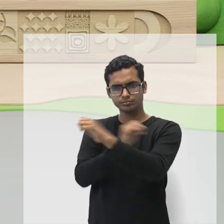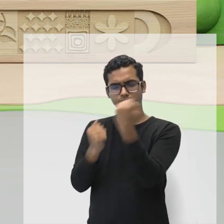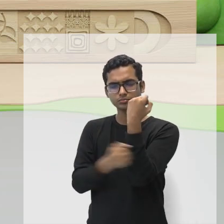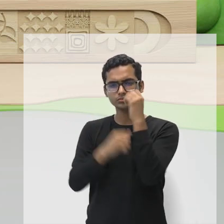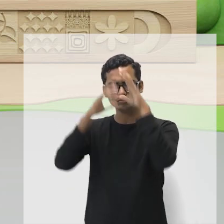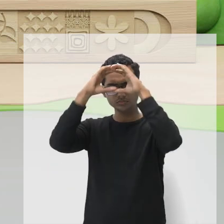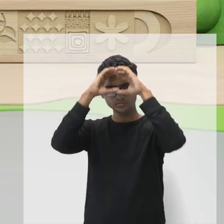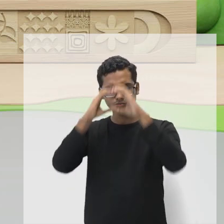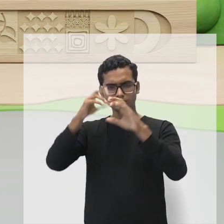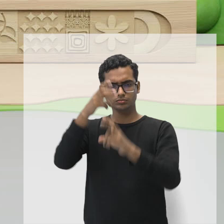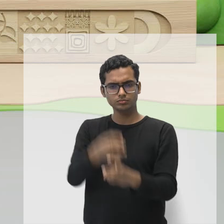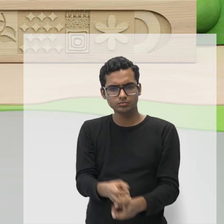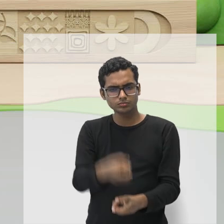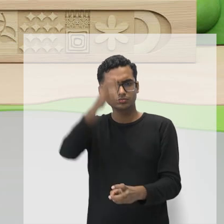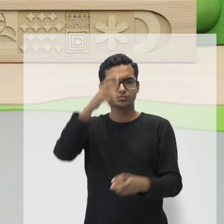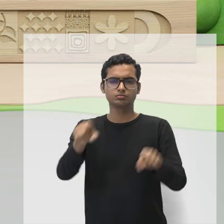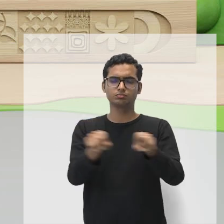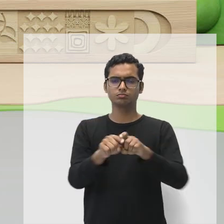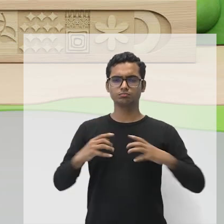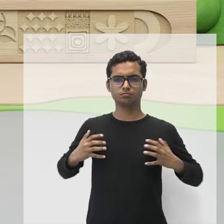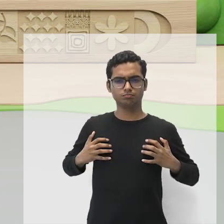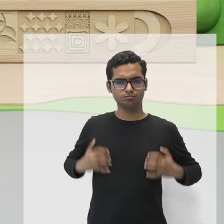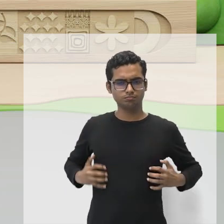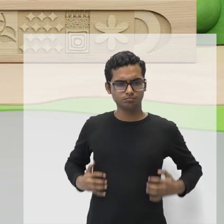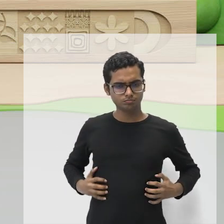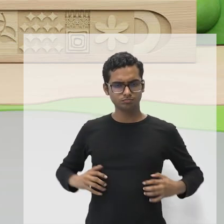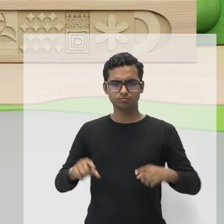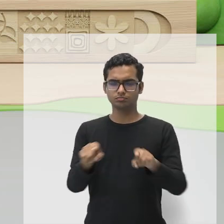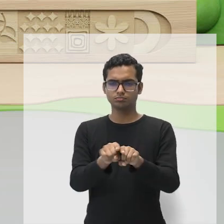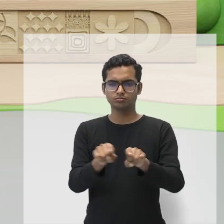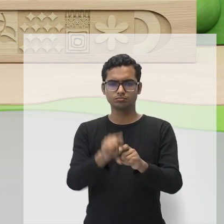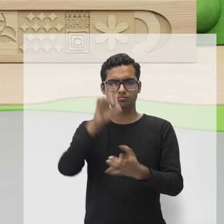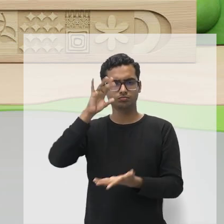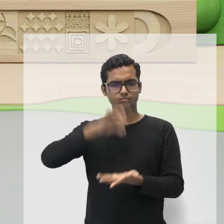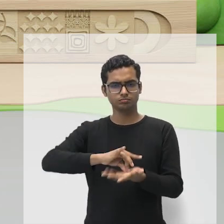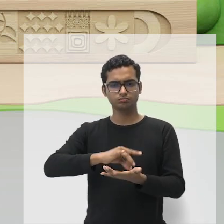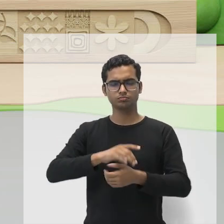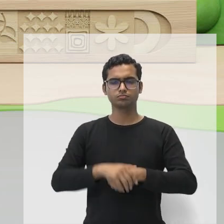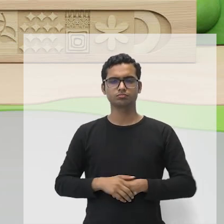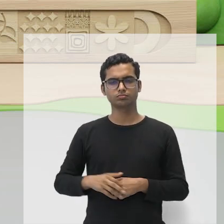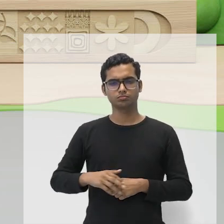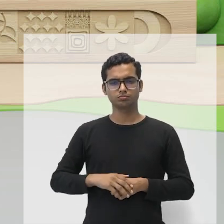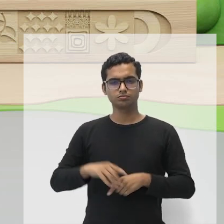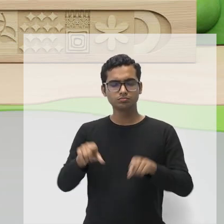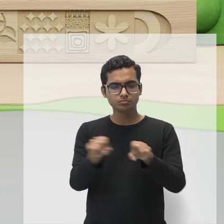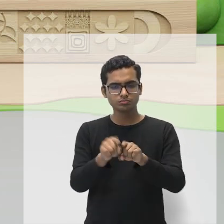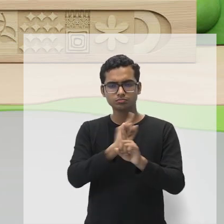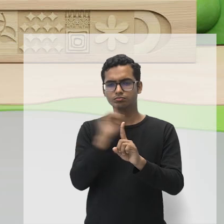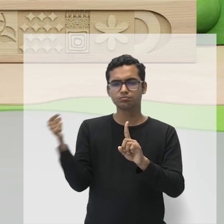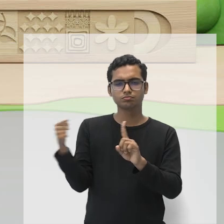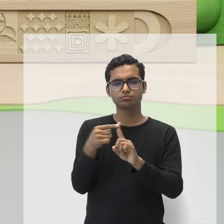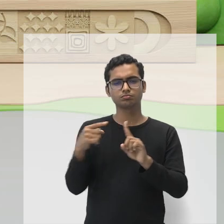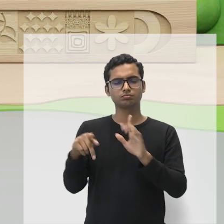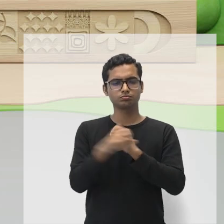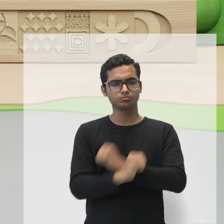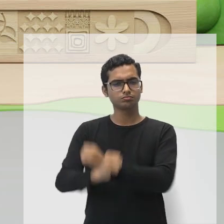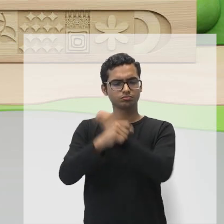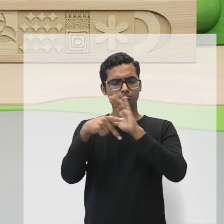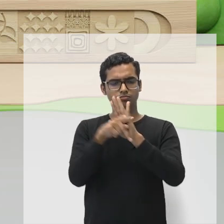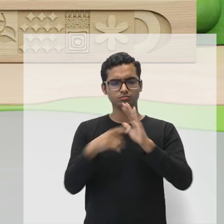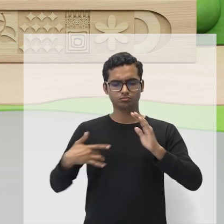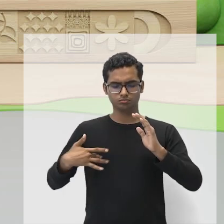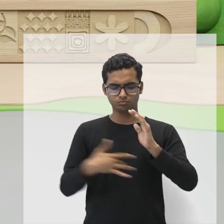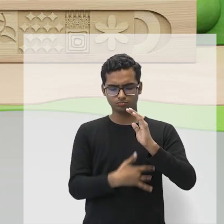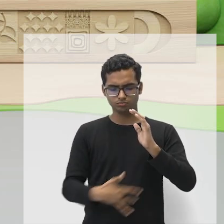são divididos entre crânio, coluna vertebral, costelas, externo, e tem como função o quê? A proteção